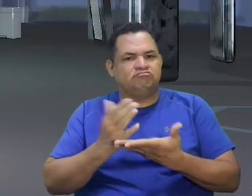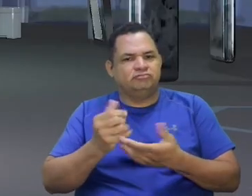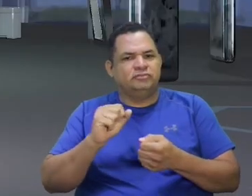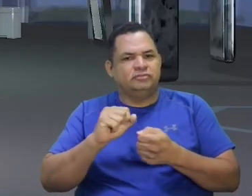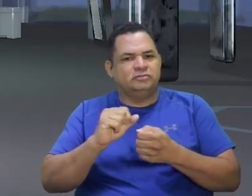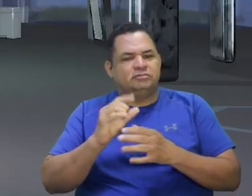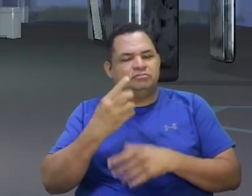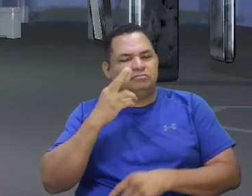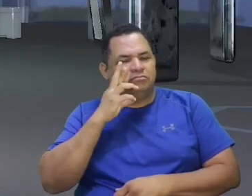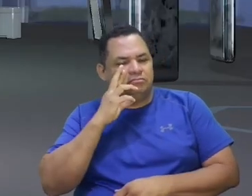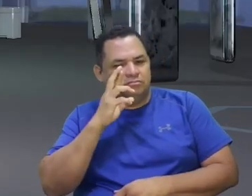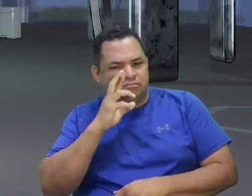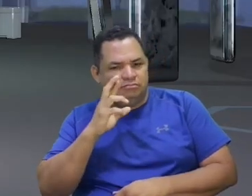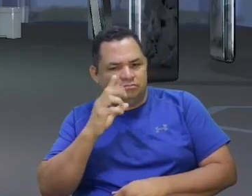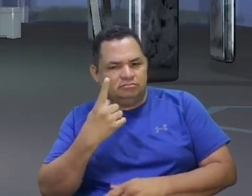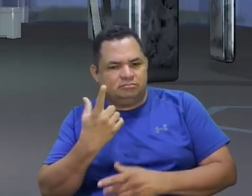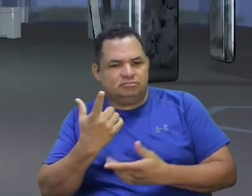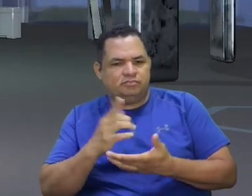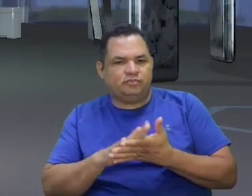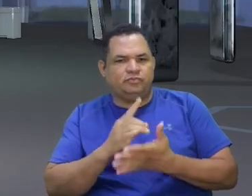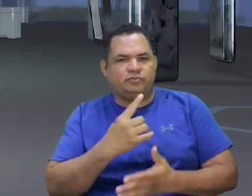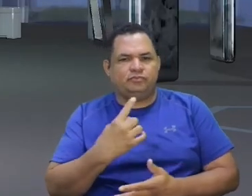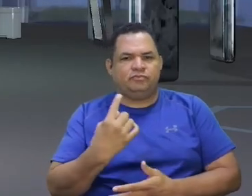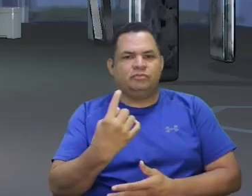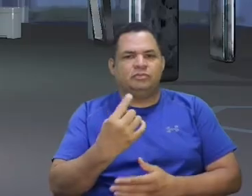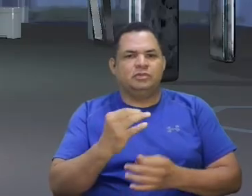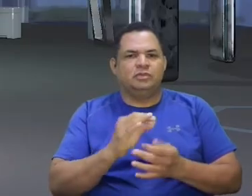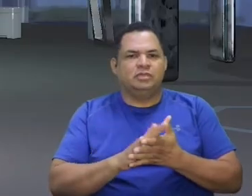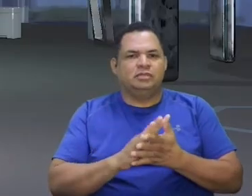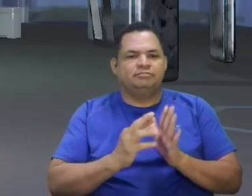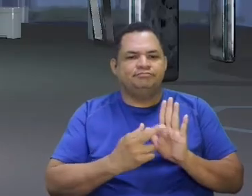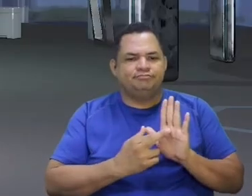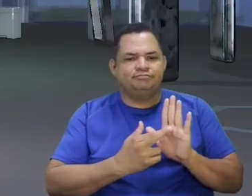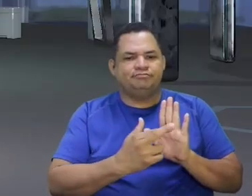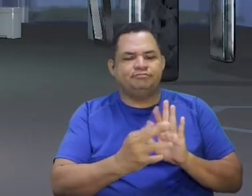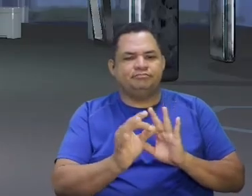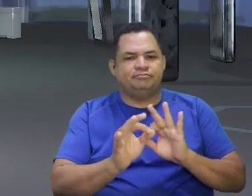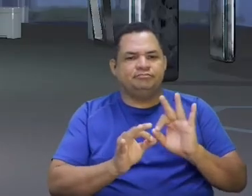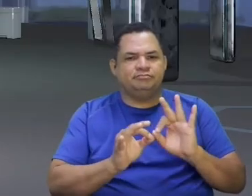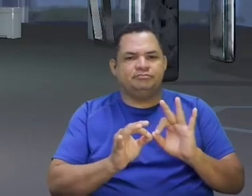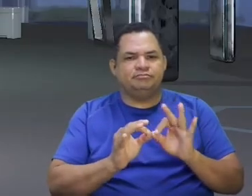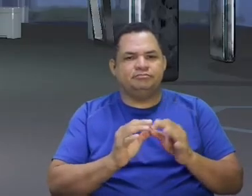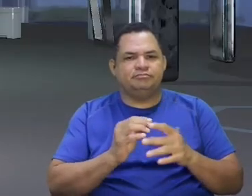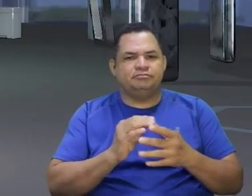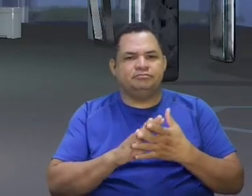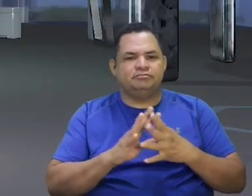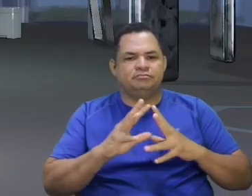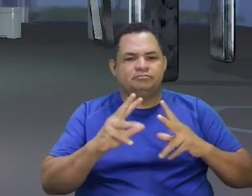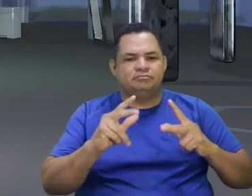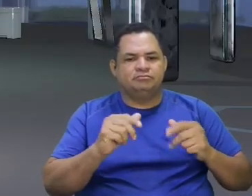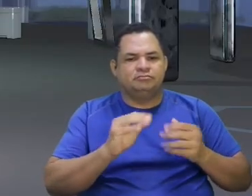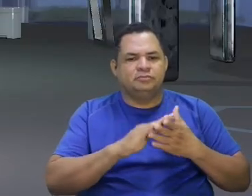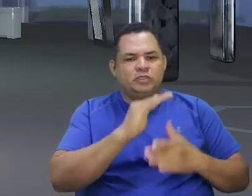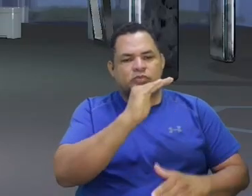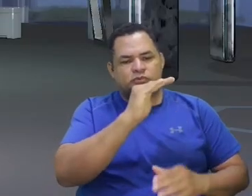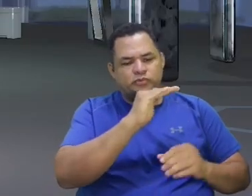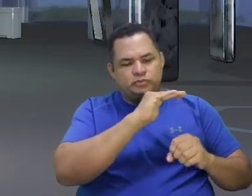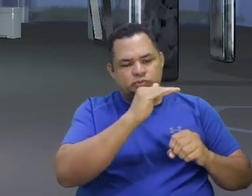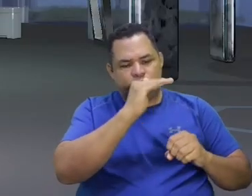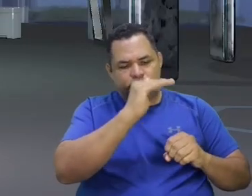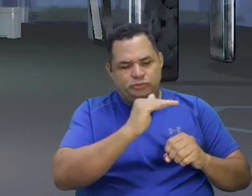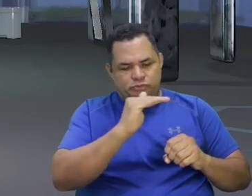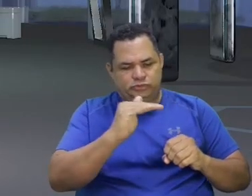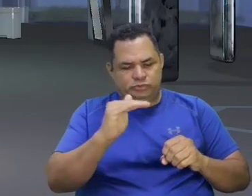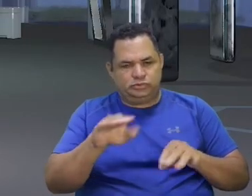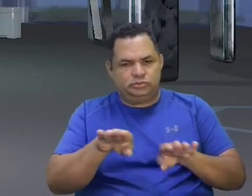resoluções? Observaram que a gente pode representar por todos os subníveis, mas a gente também